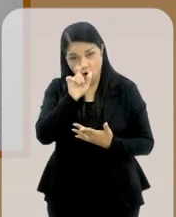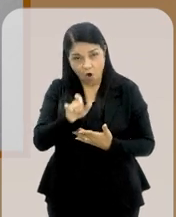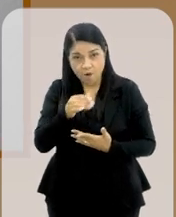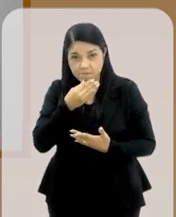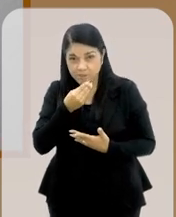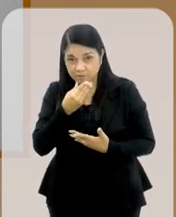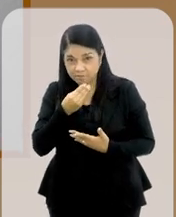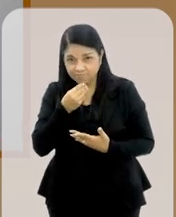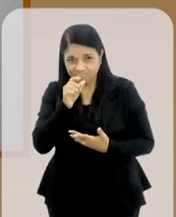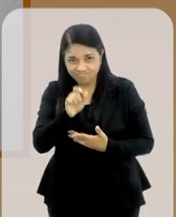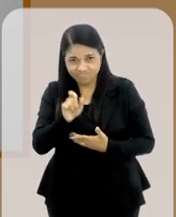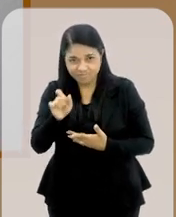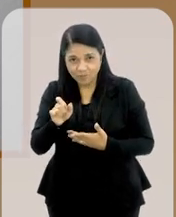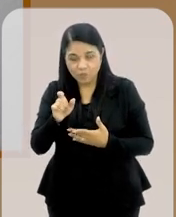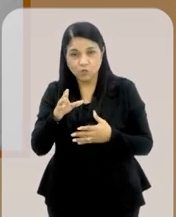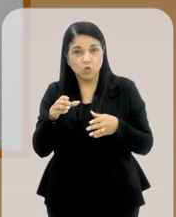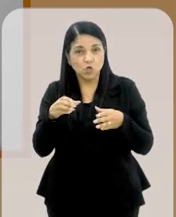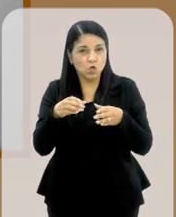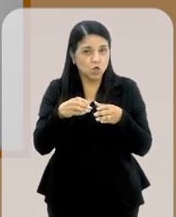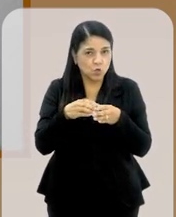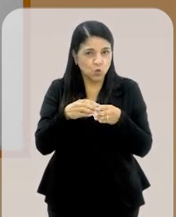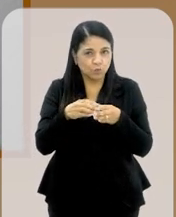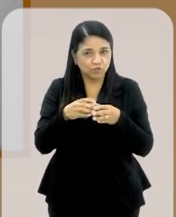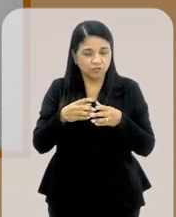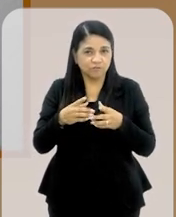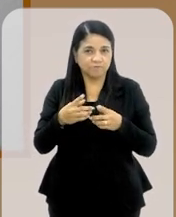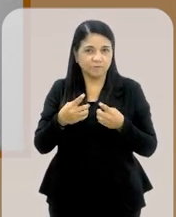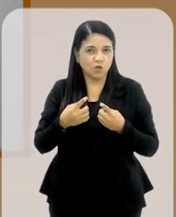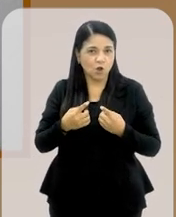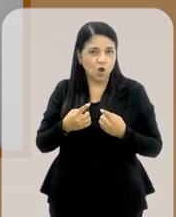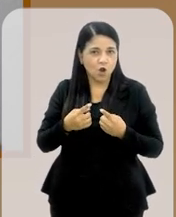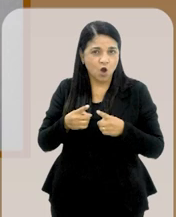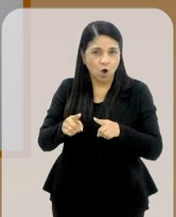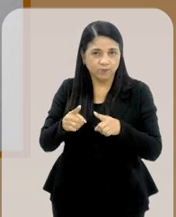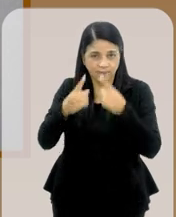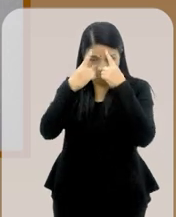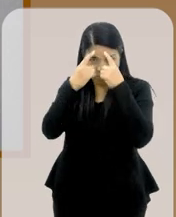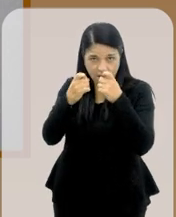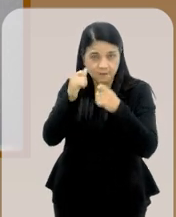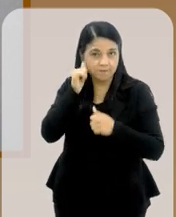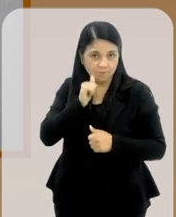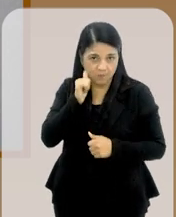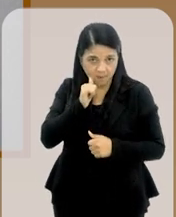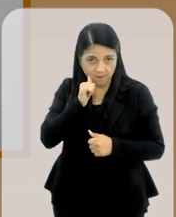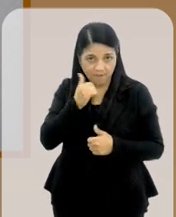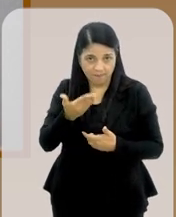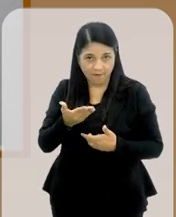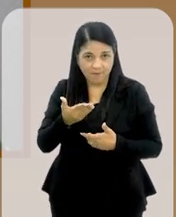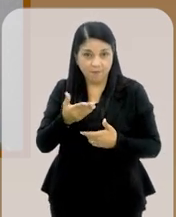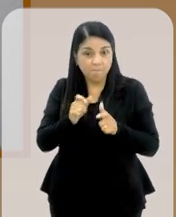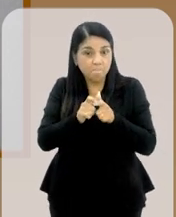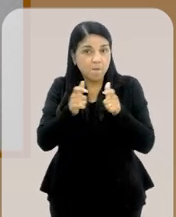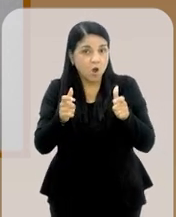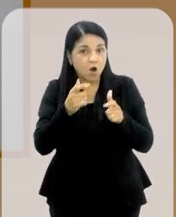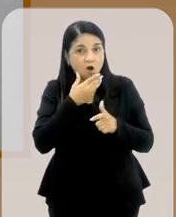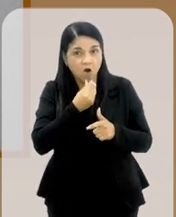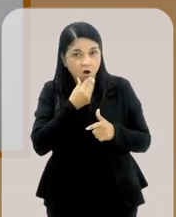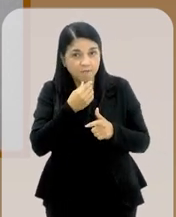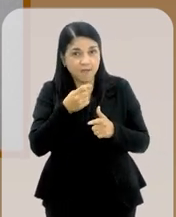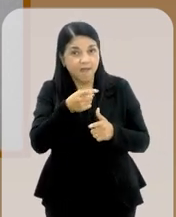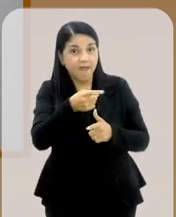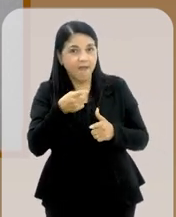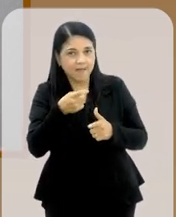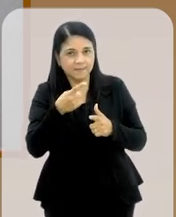aos homens que estão no grupo misógino, né, eles, muitos deles ali